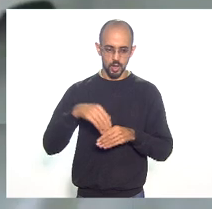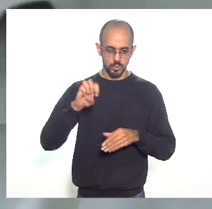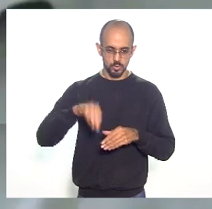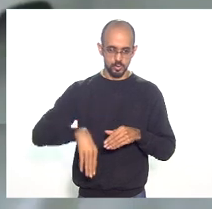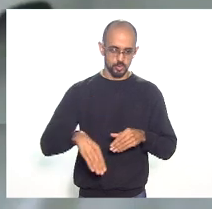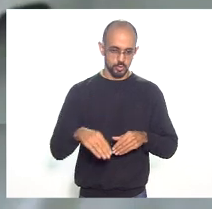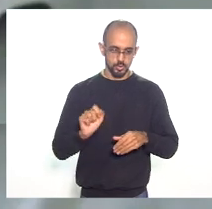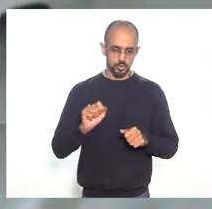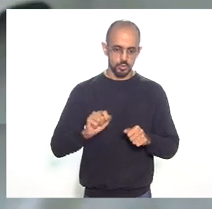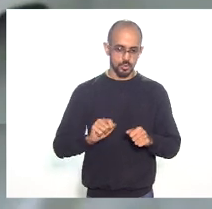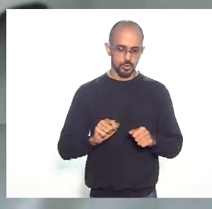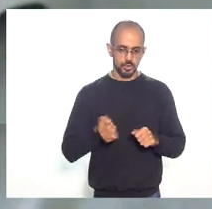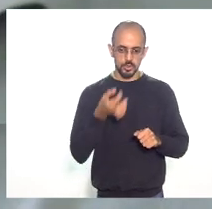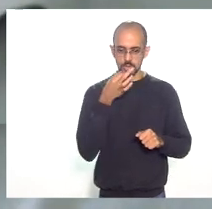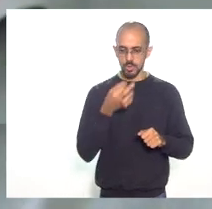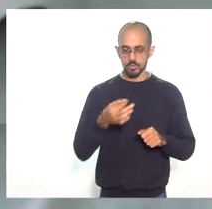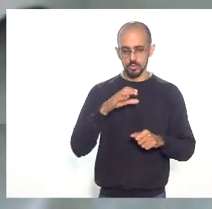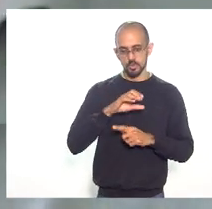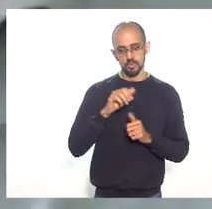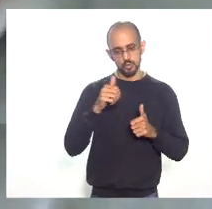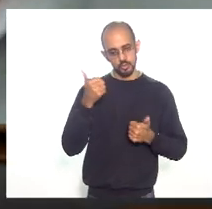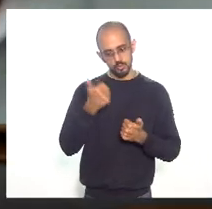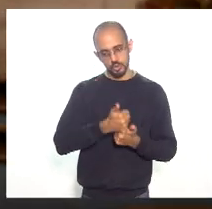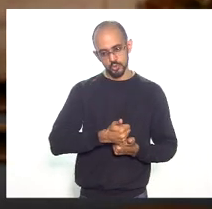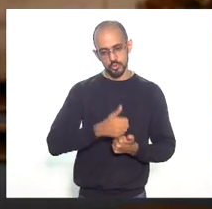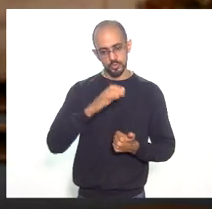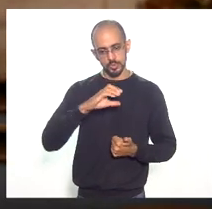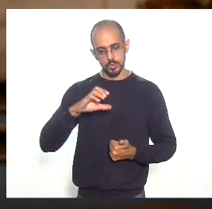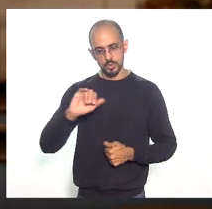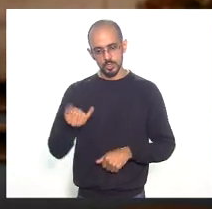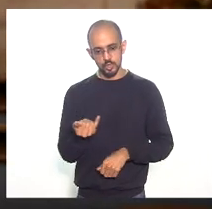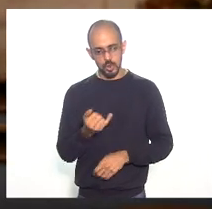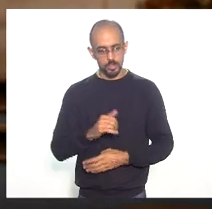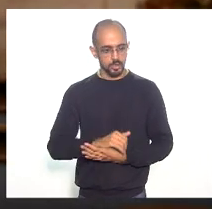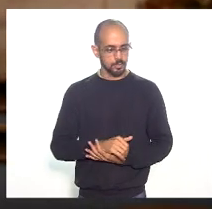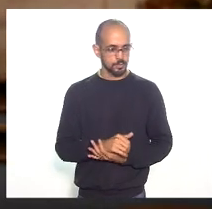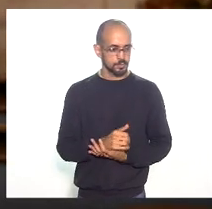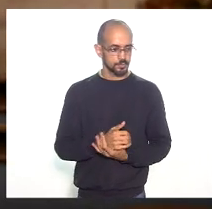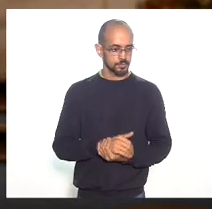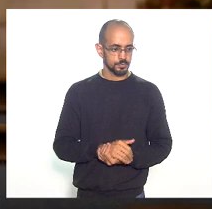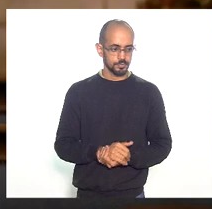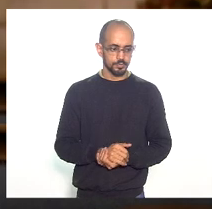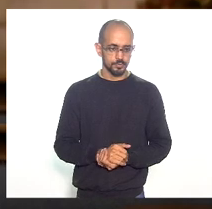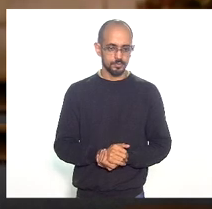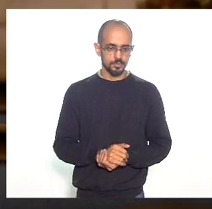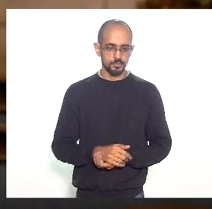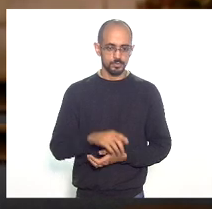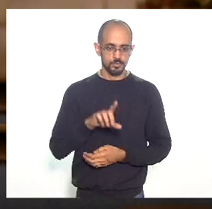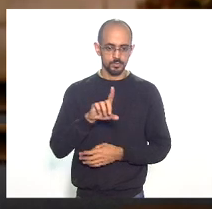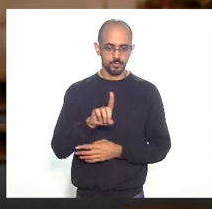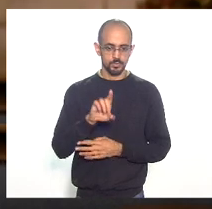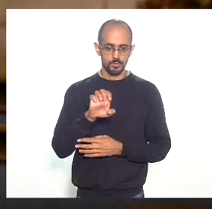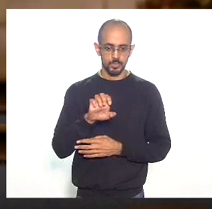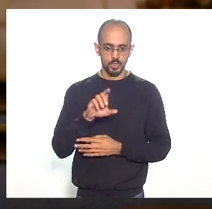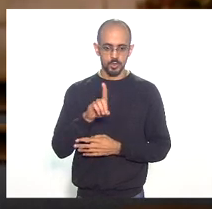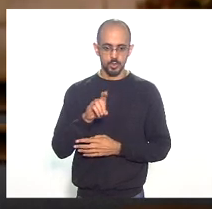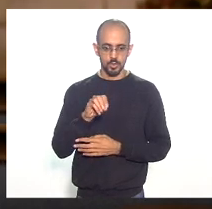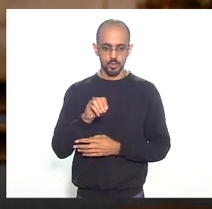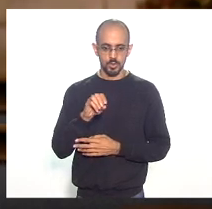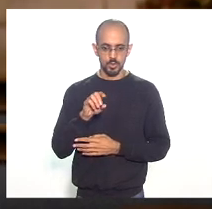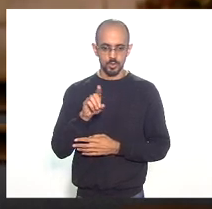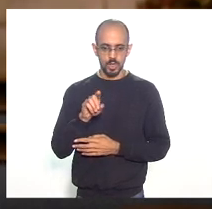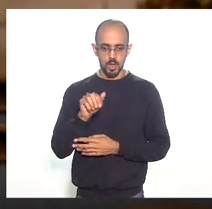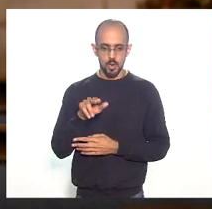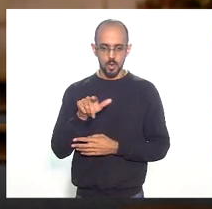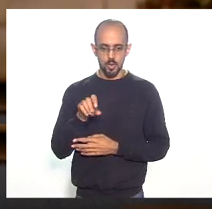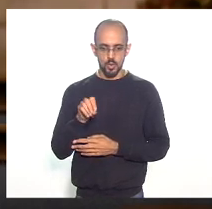no parecer do substituto da CCJ. Eu vou colher o deputado Deodaldo, porque pode ser que ele esteja